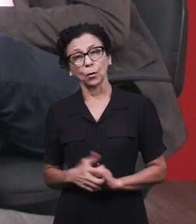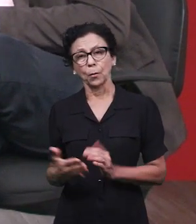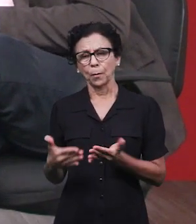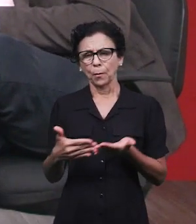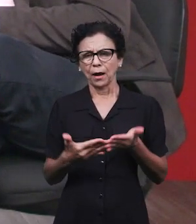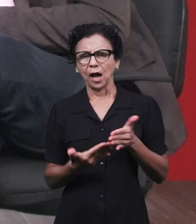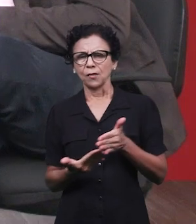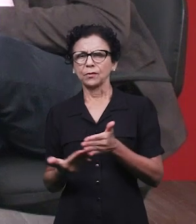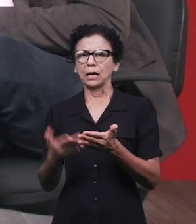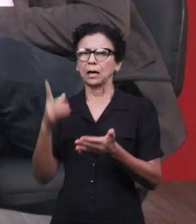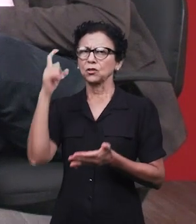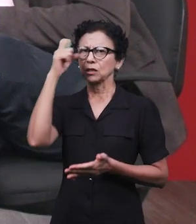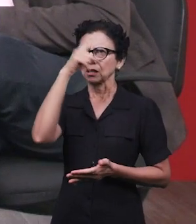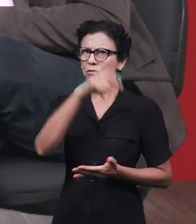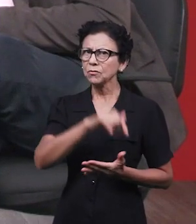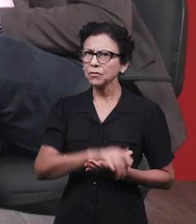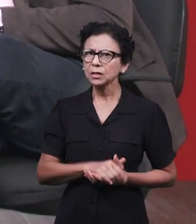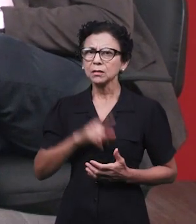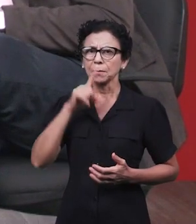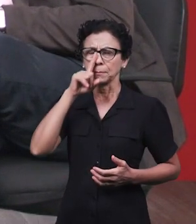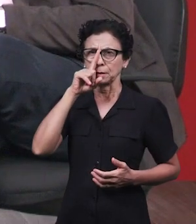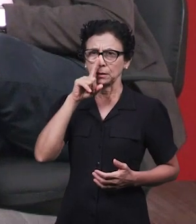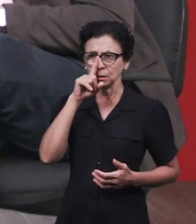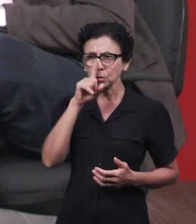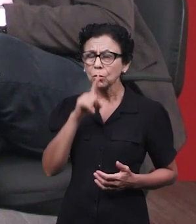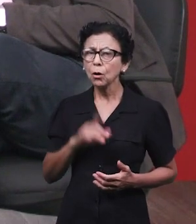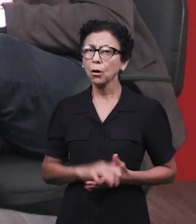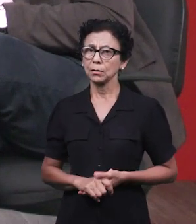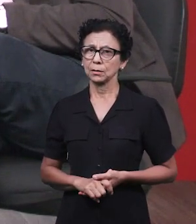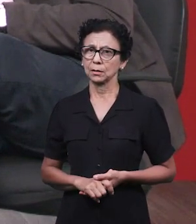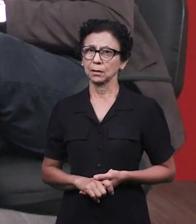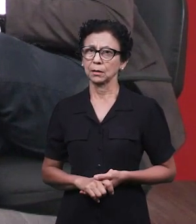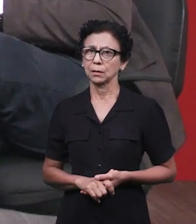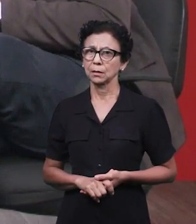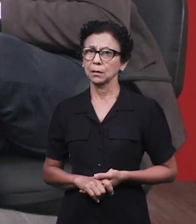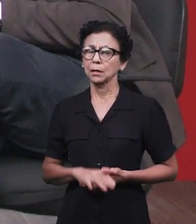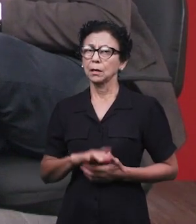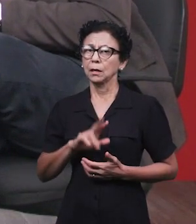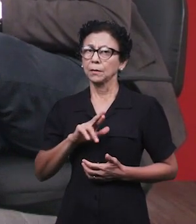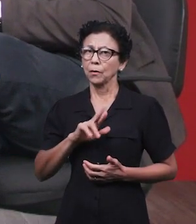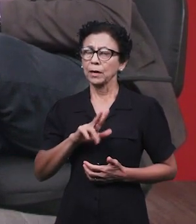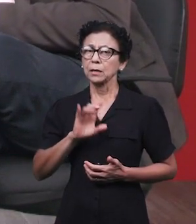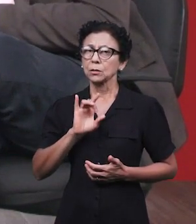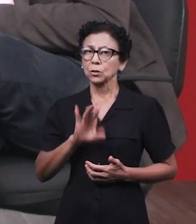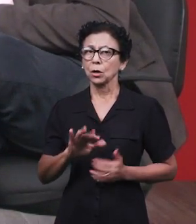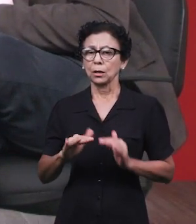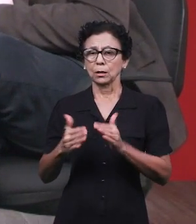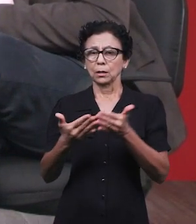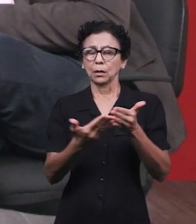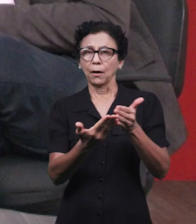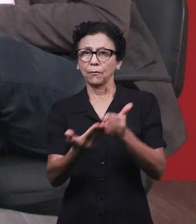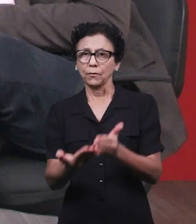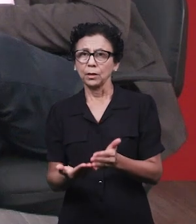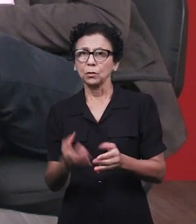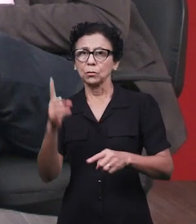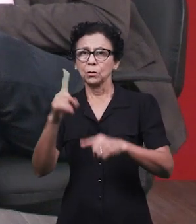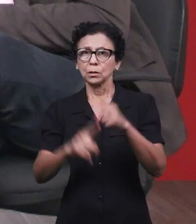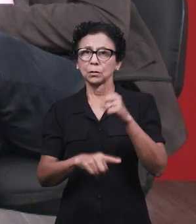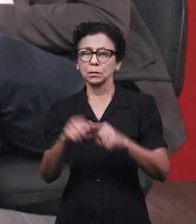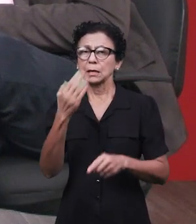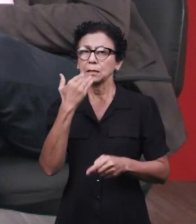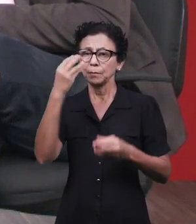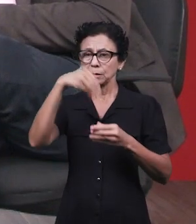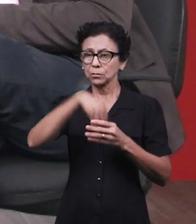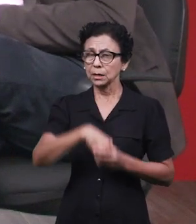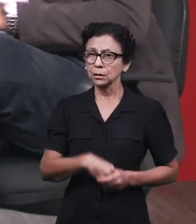incômoda e com muito dano, não só para o navio e a carga, mas também para a